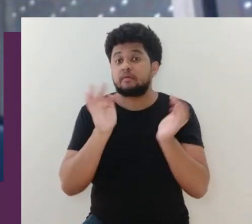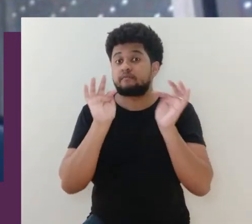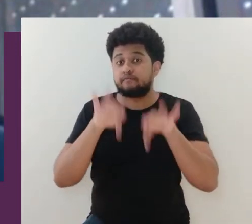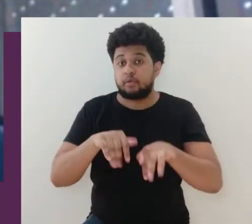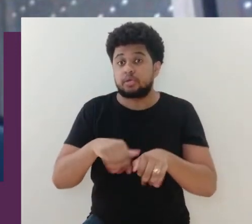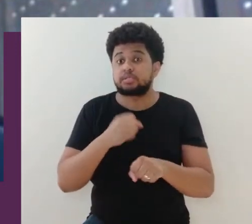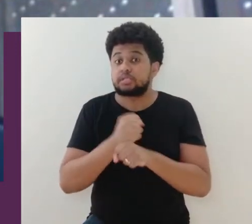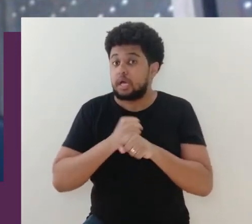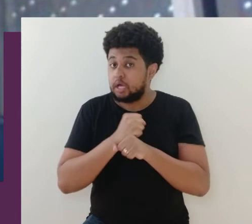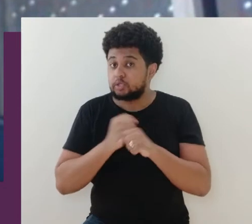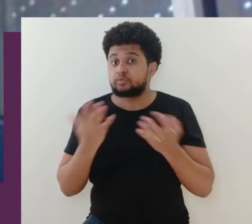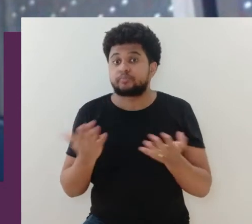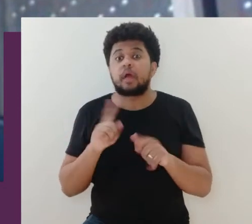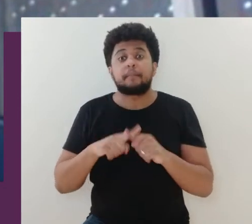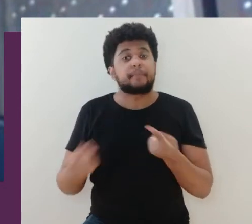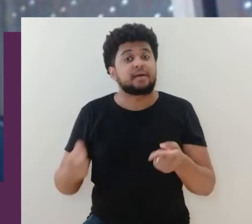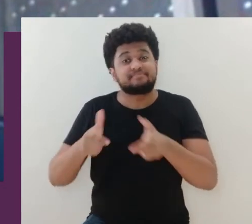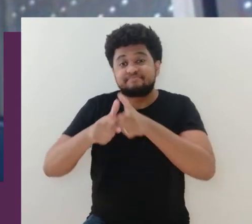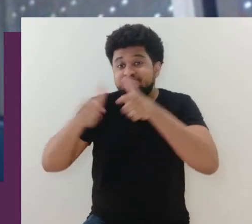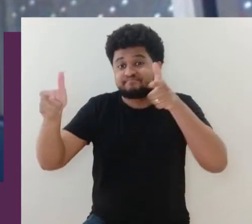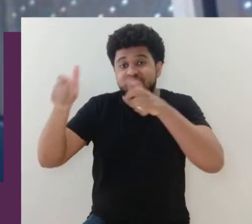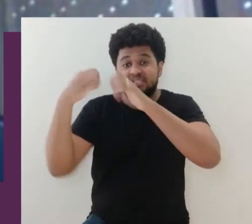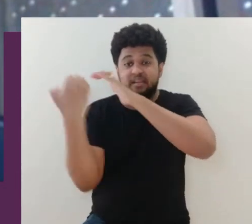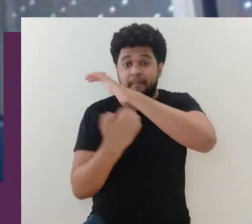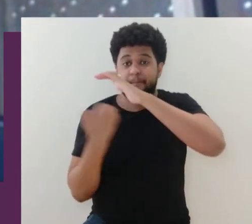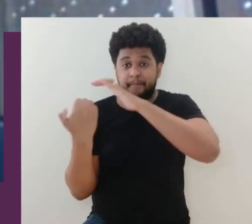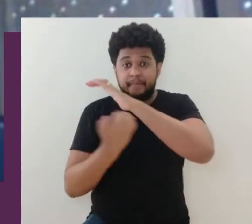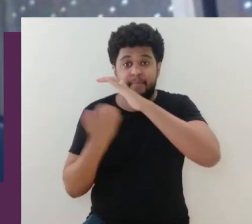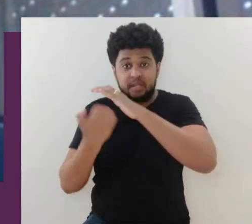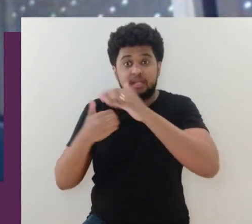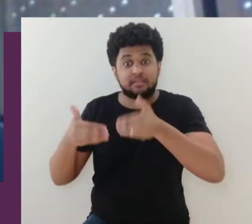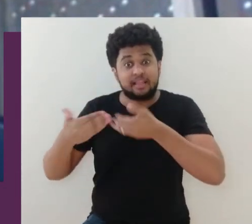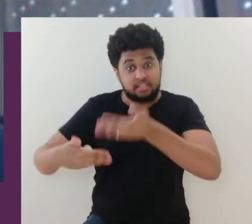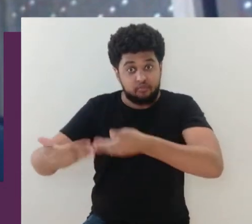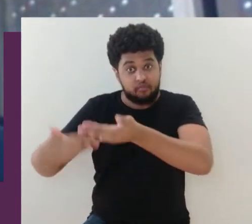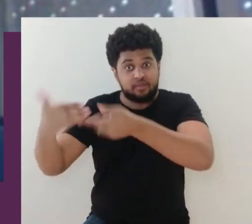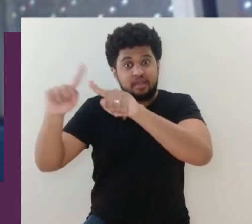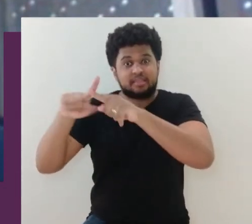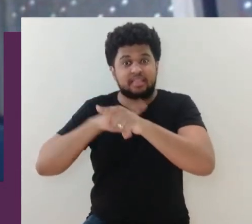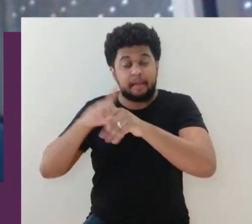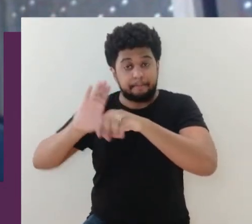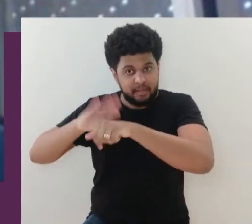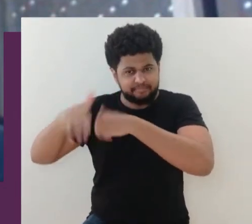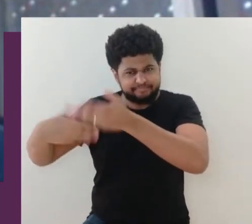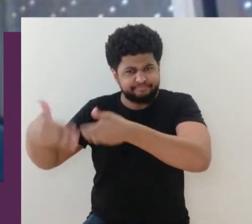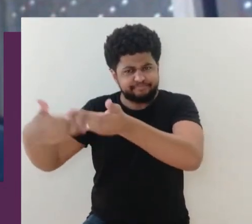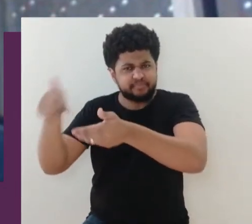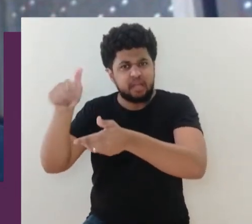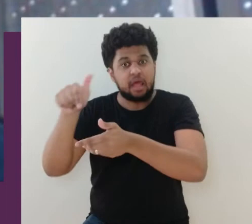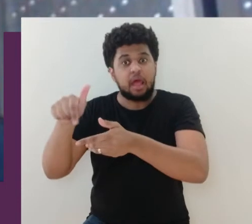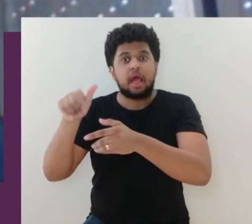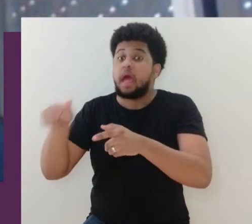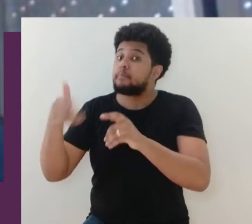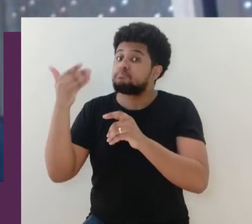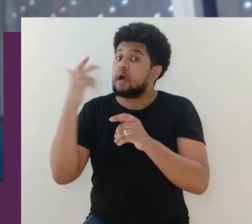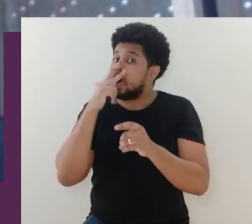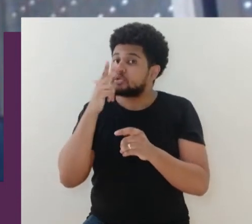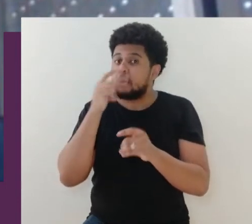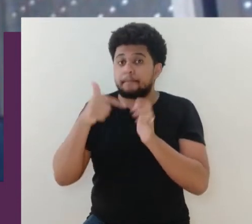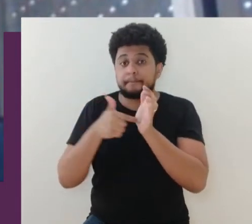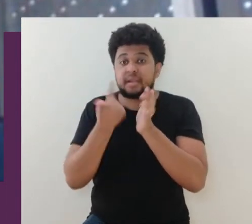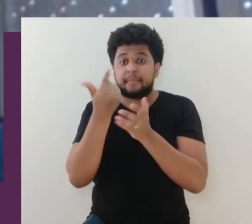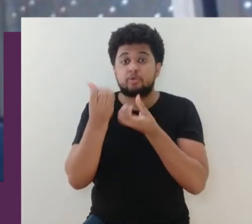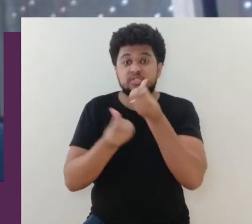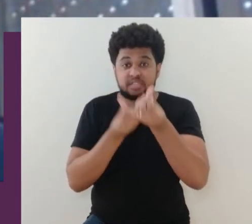o final desse ano. Mas, como a maioria dessas empresas que estão mais à frente, elas já estão muito mais adiantadas, é provável que